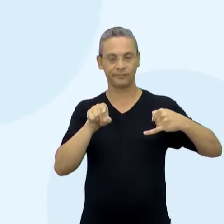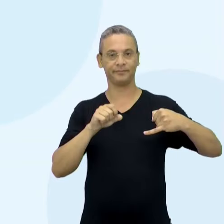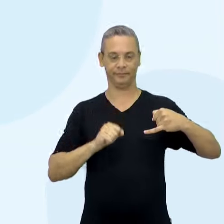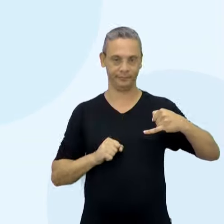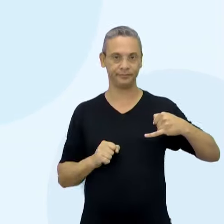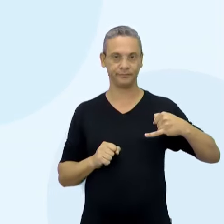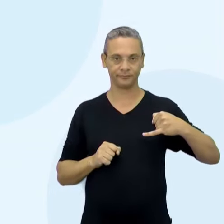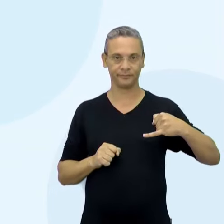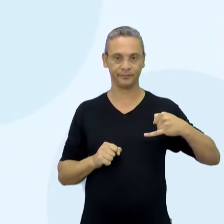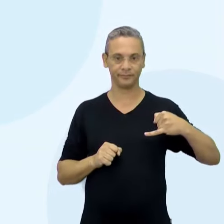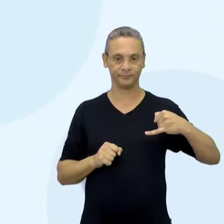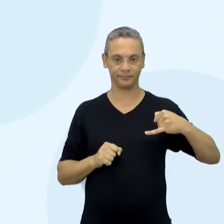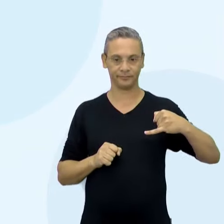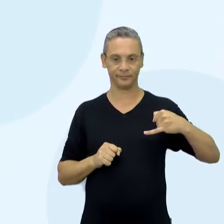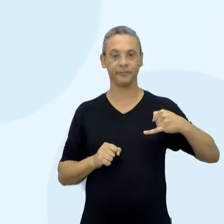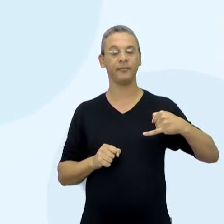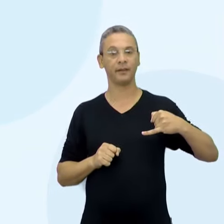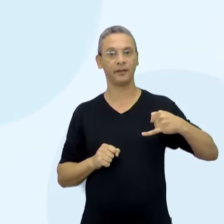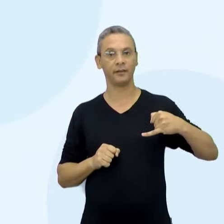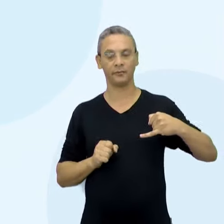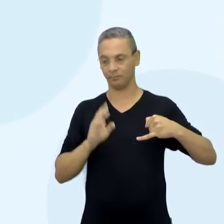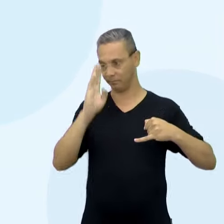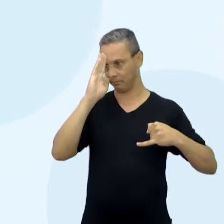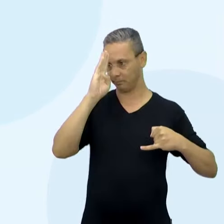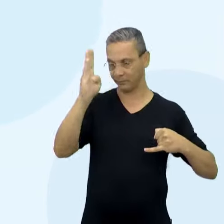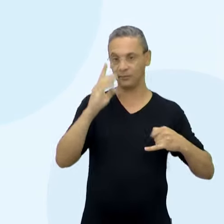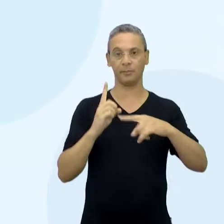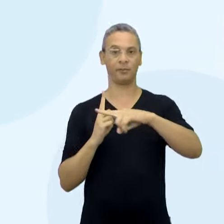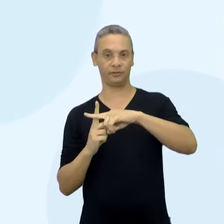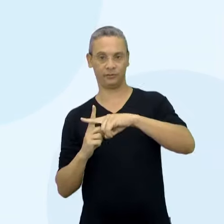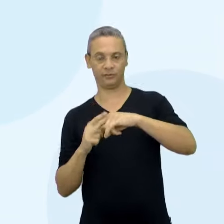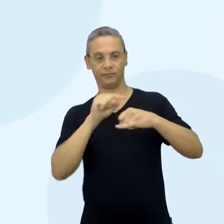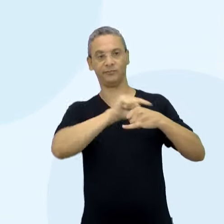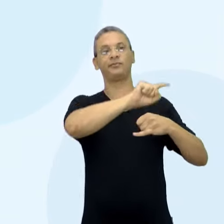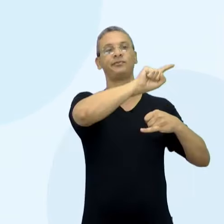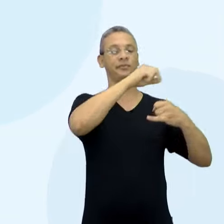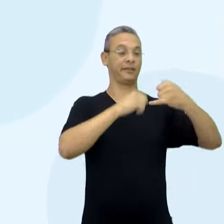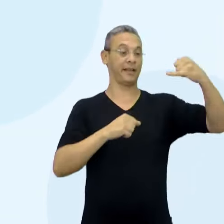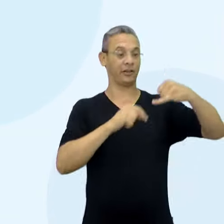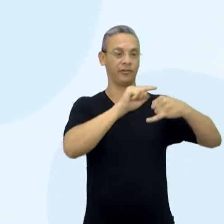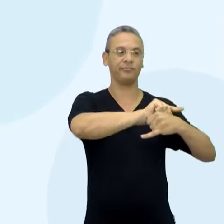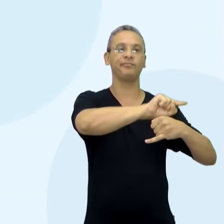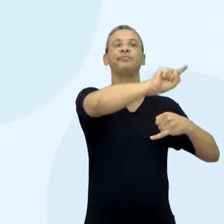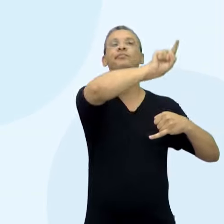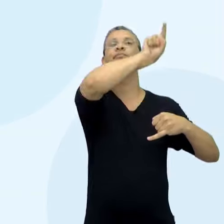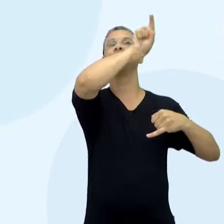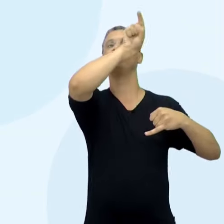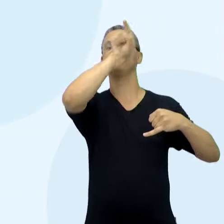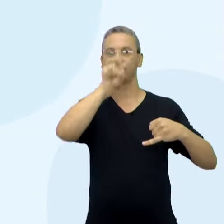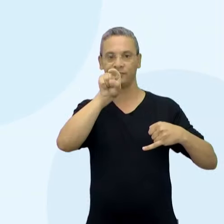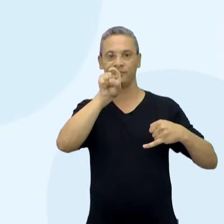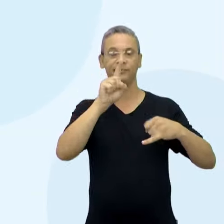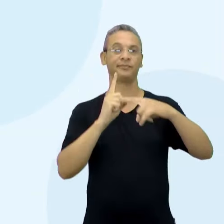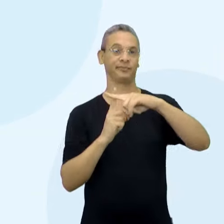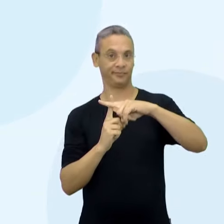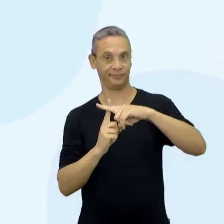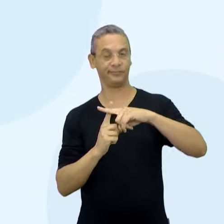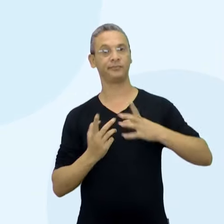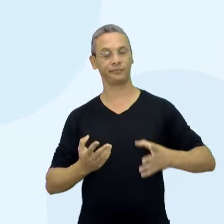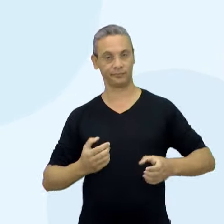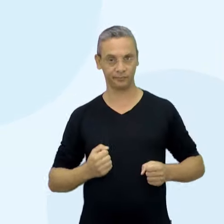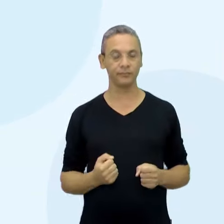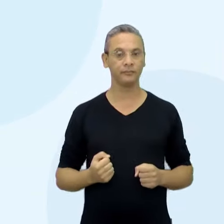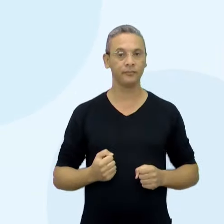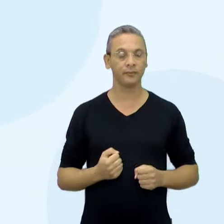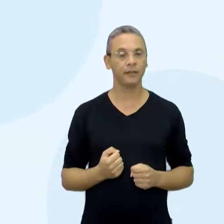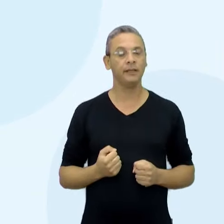condutor na direção do polo positivo. Você tem que ter um cuidado aí e saber isso de